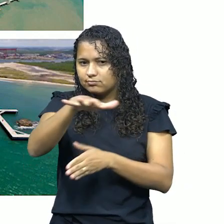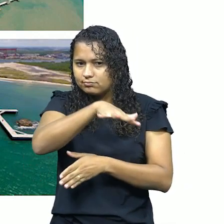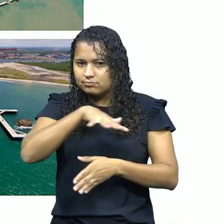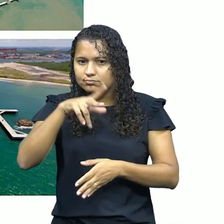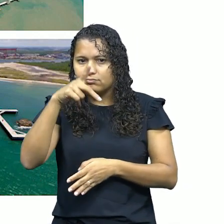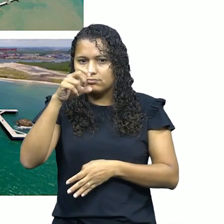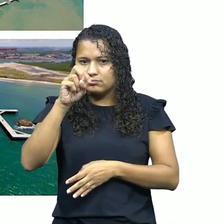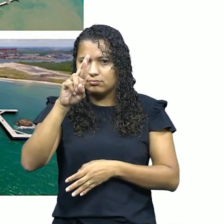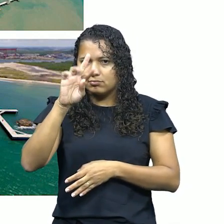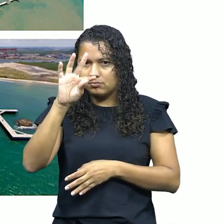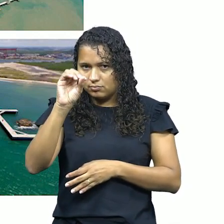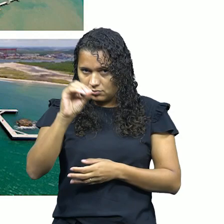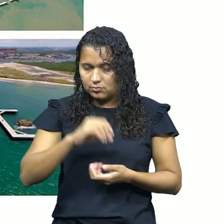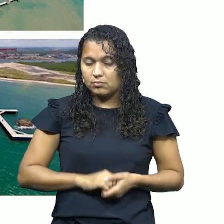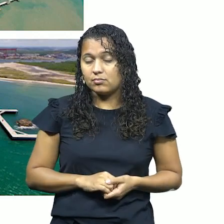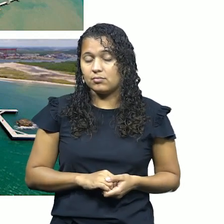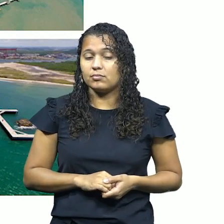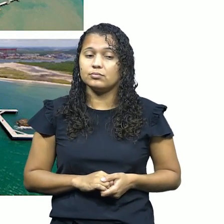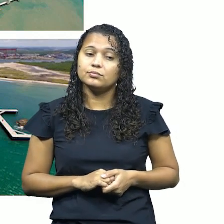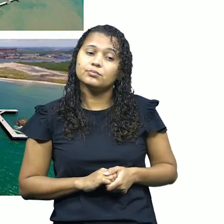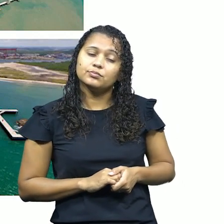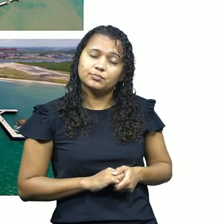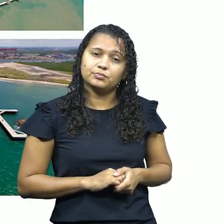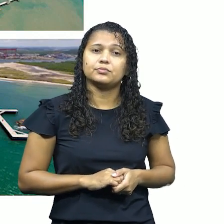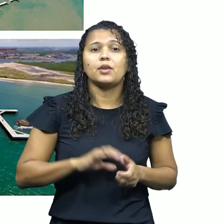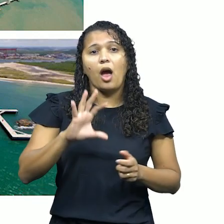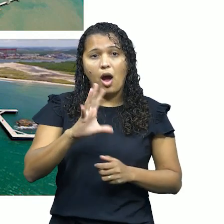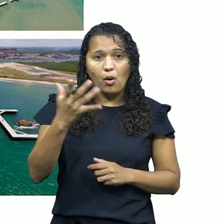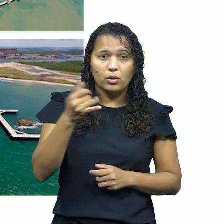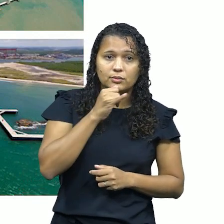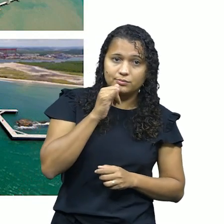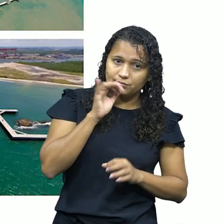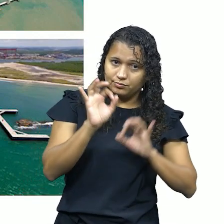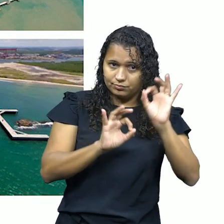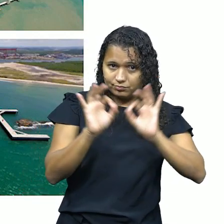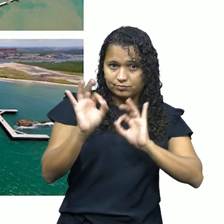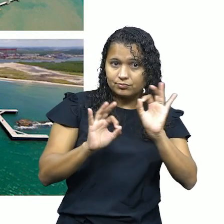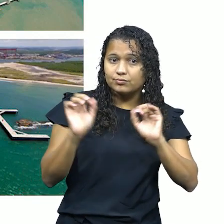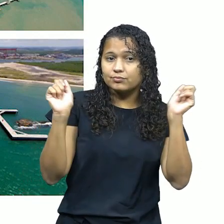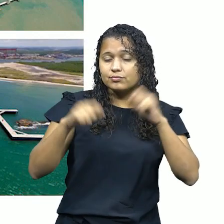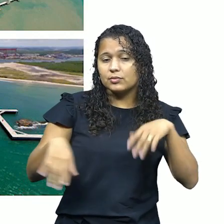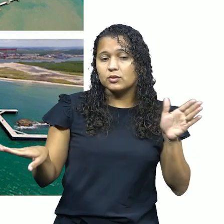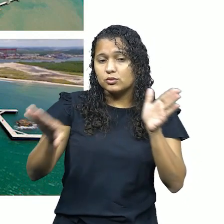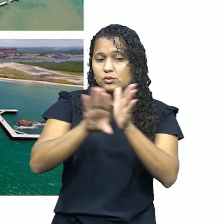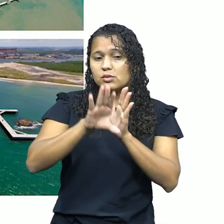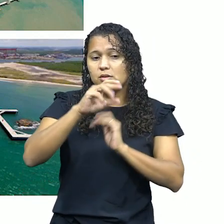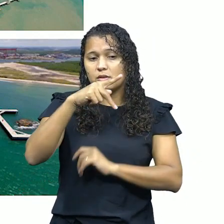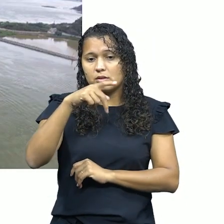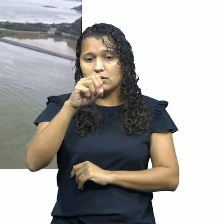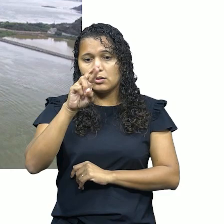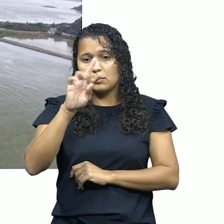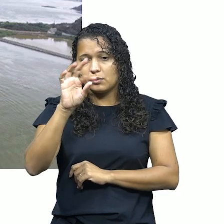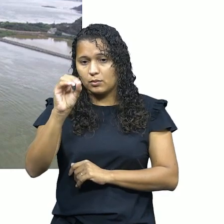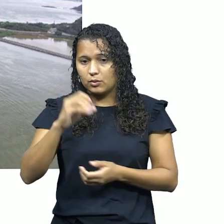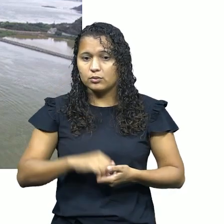do porto, né? Então, ali ocorre a manobra para se chegar ao porto.